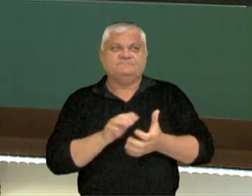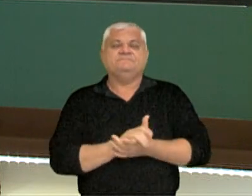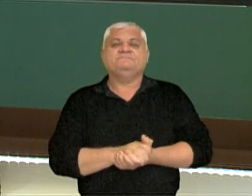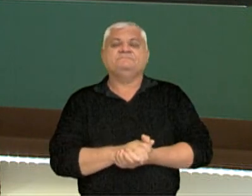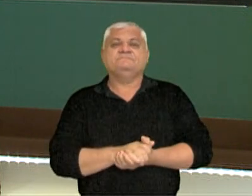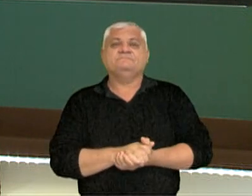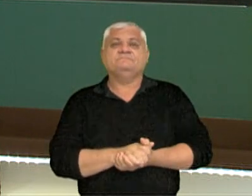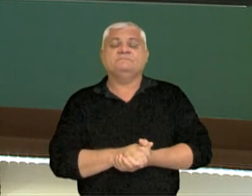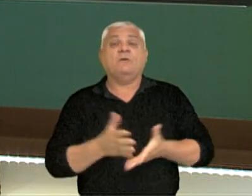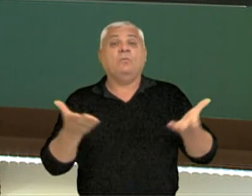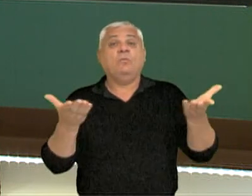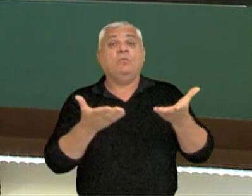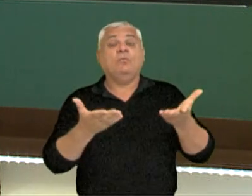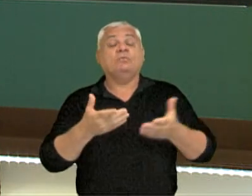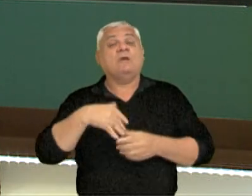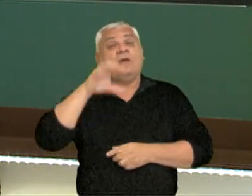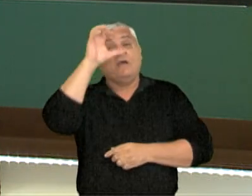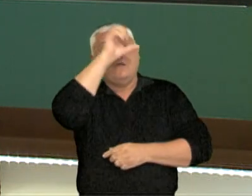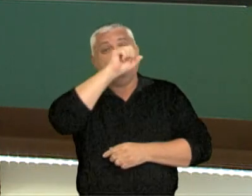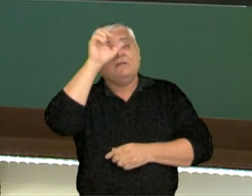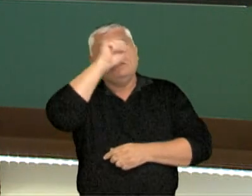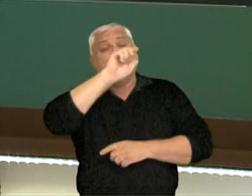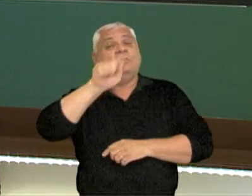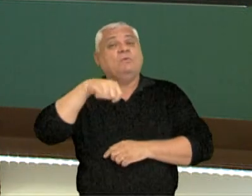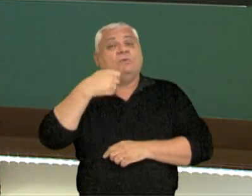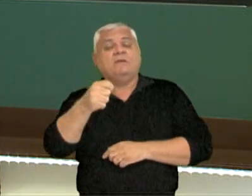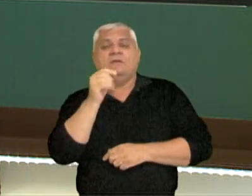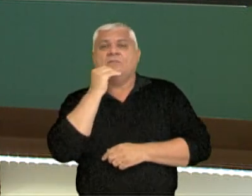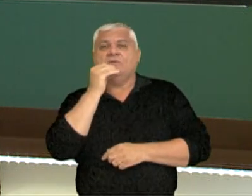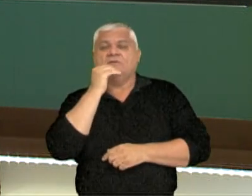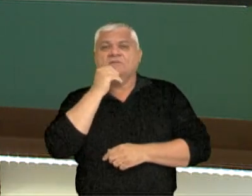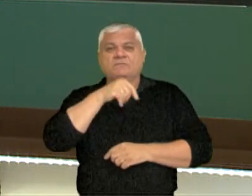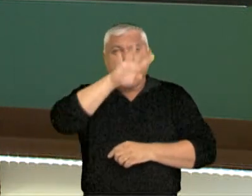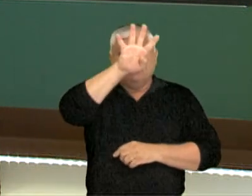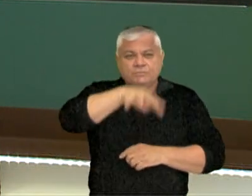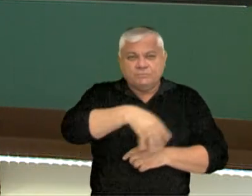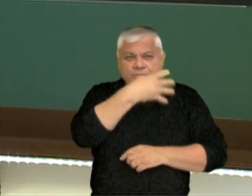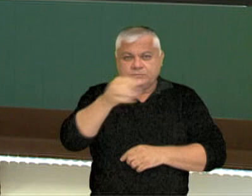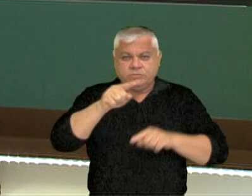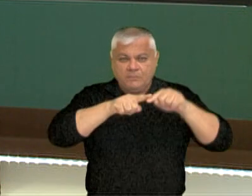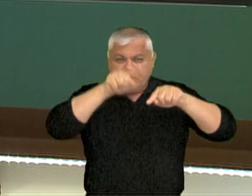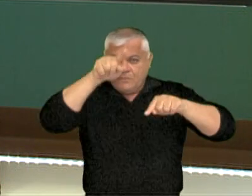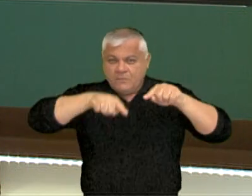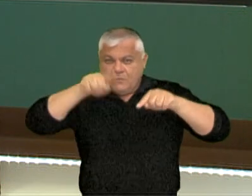Bom, hoje então vimos sobre análise de gráficos com números